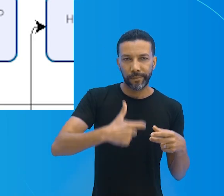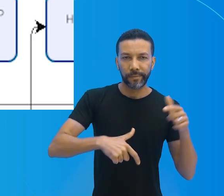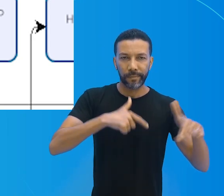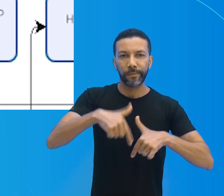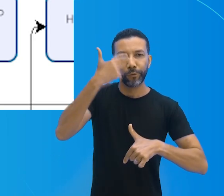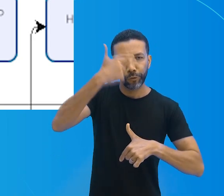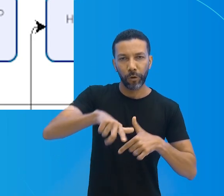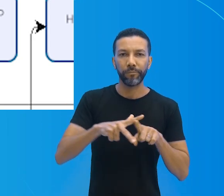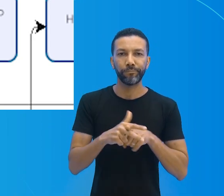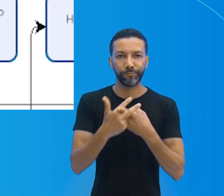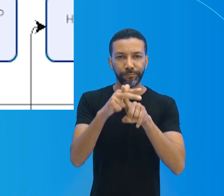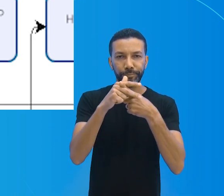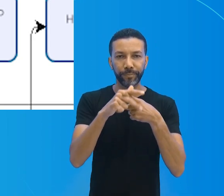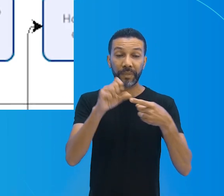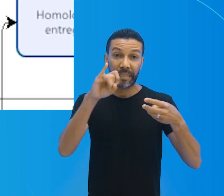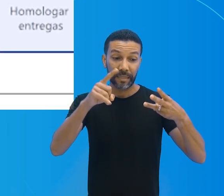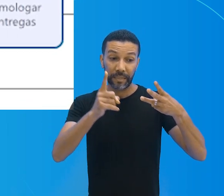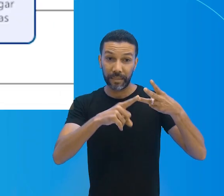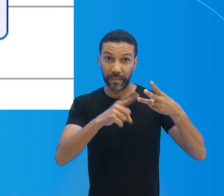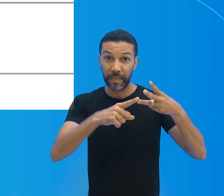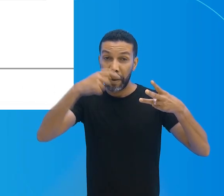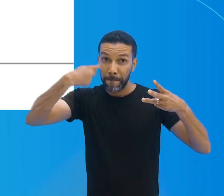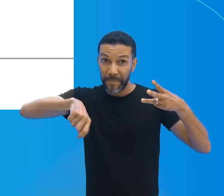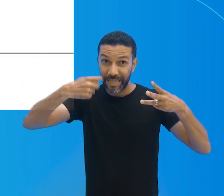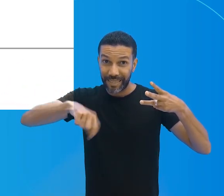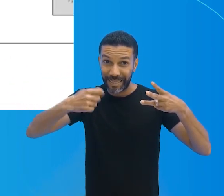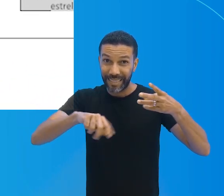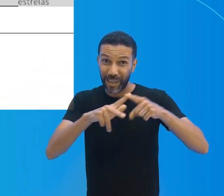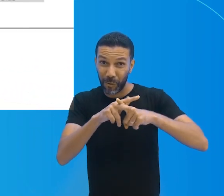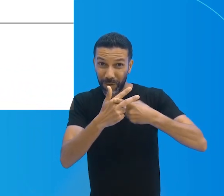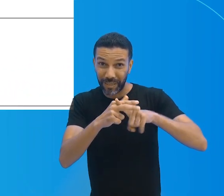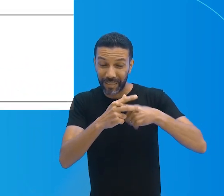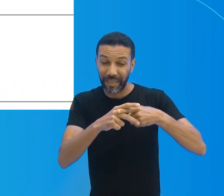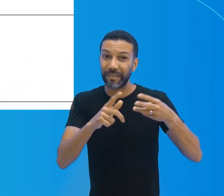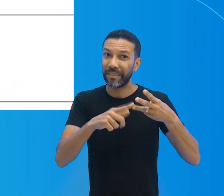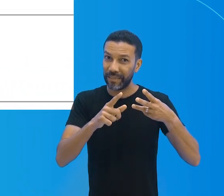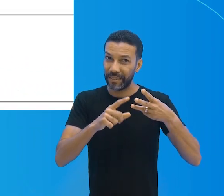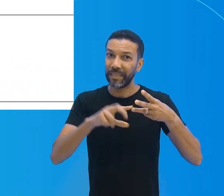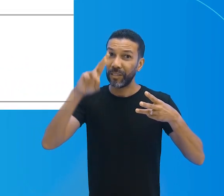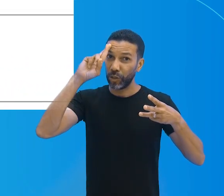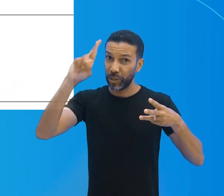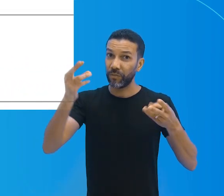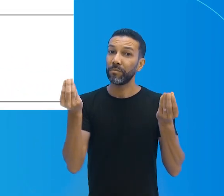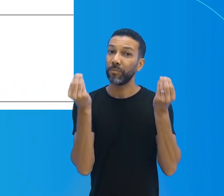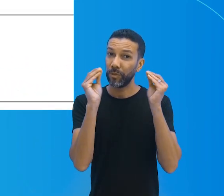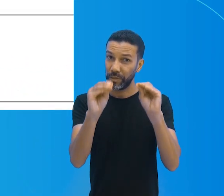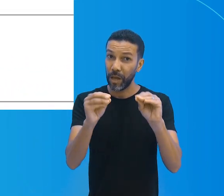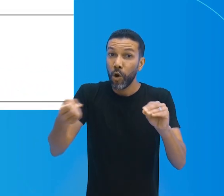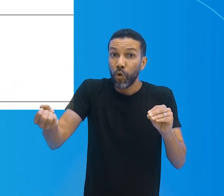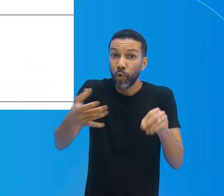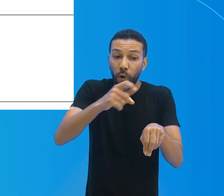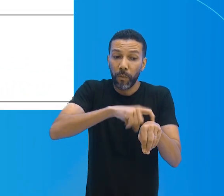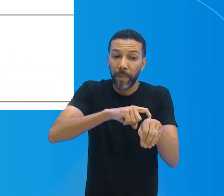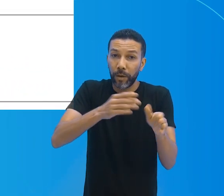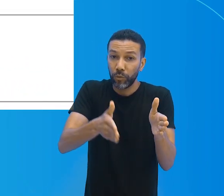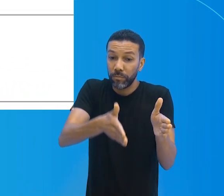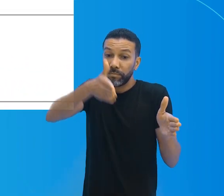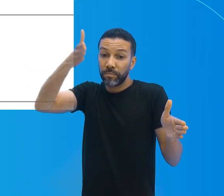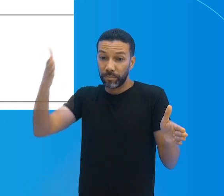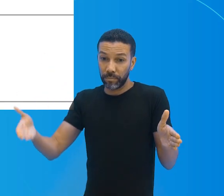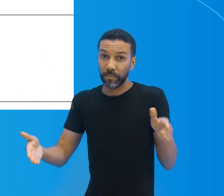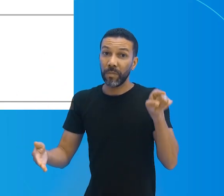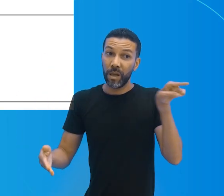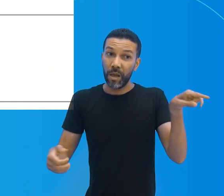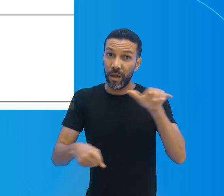necessitar de correção, o chefe vai inserir o novo prazo, o motivo por ele estar solicitando essa correção nessa entrega,